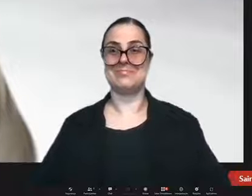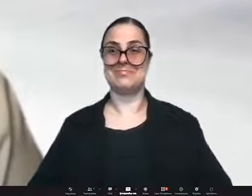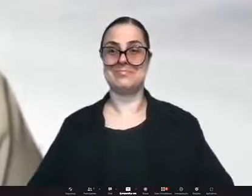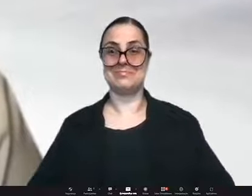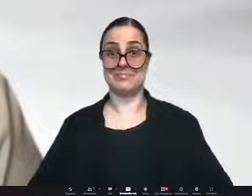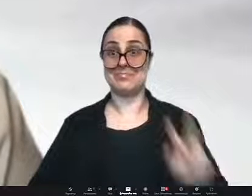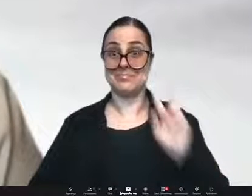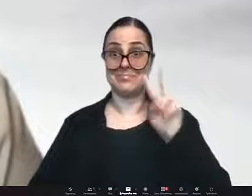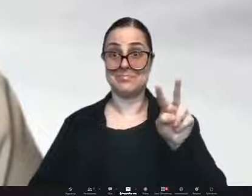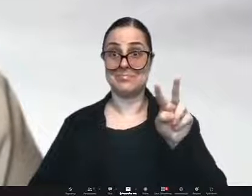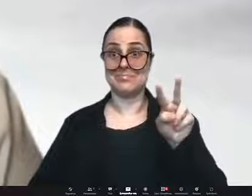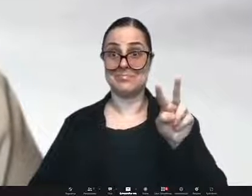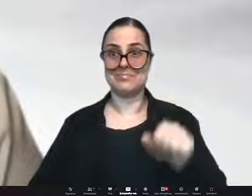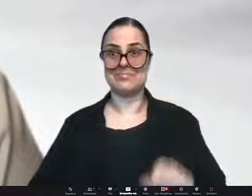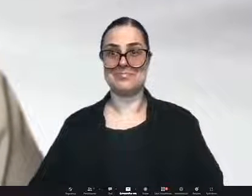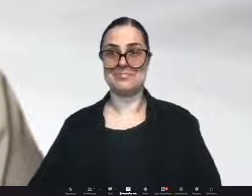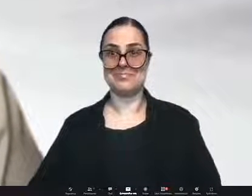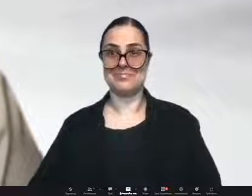vendo?